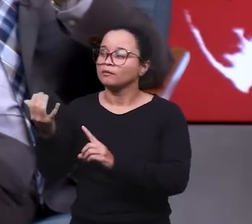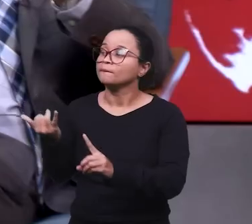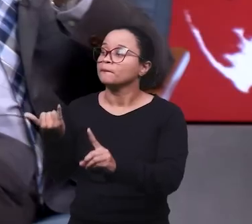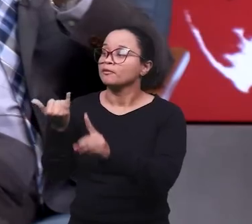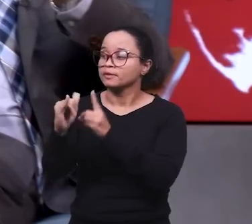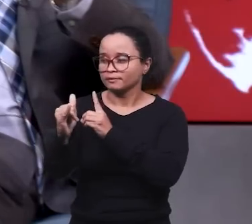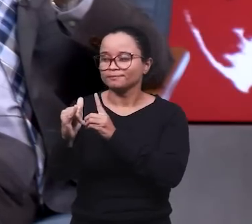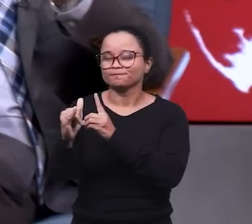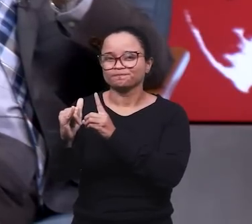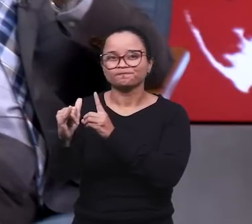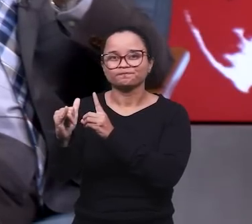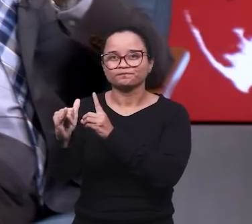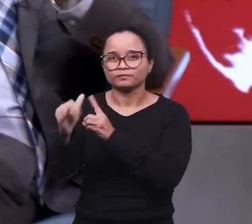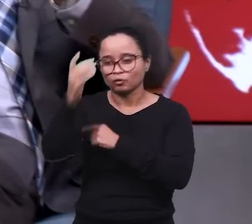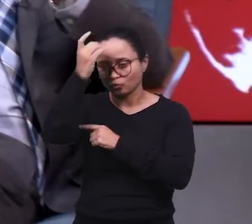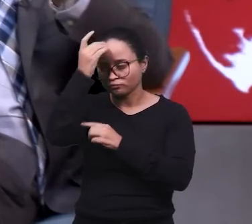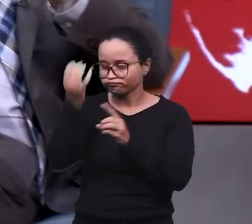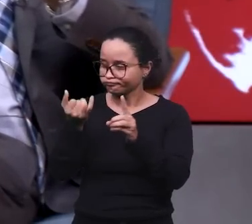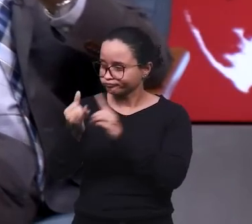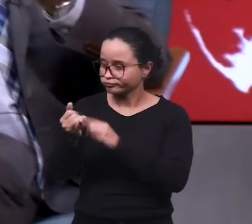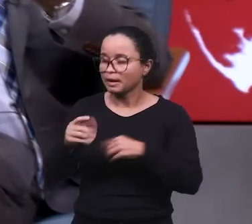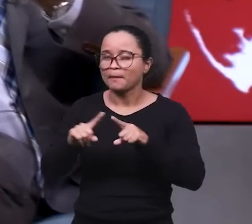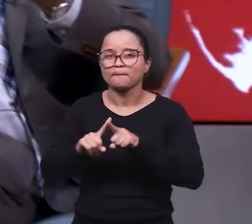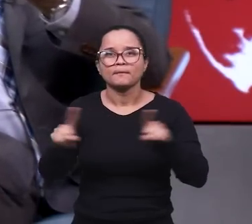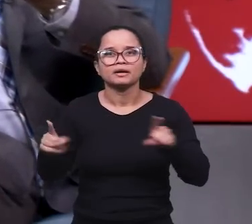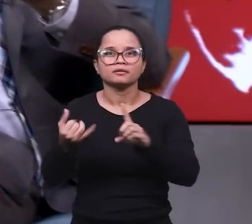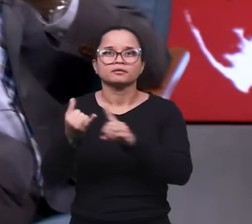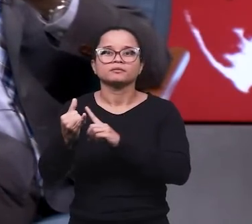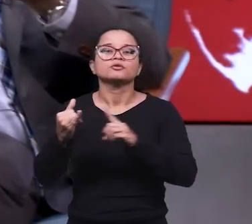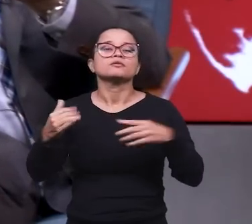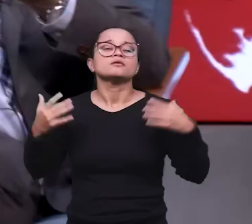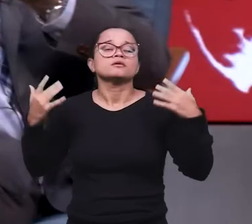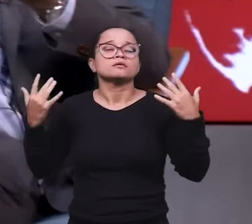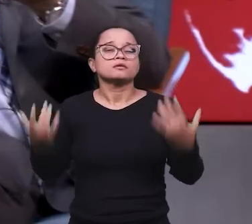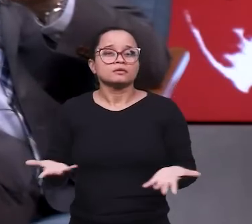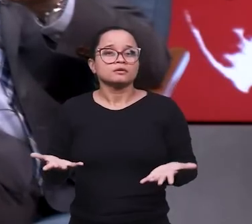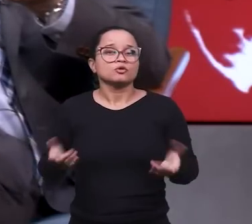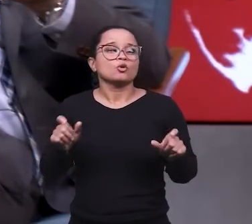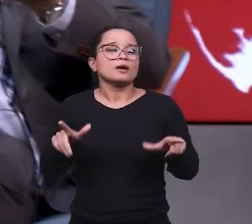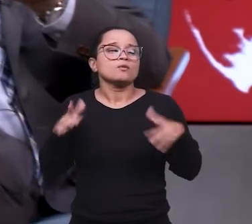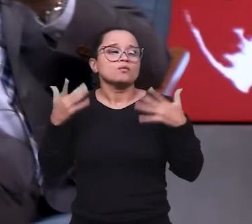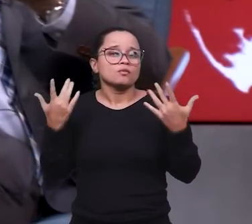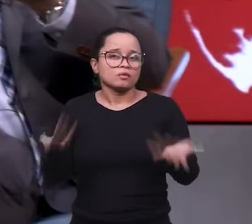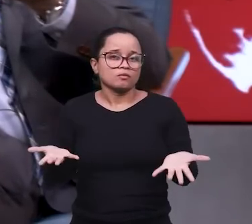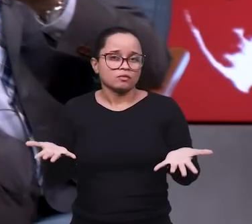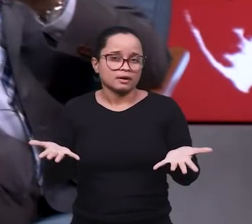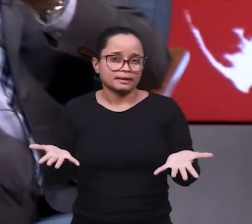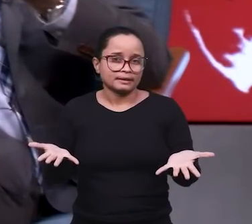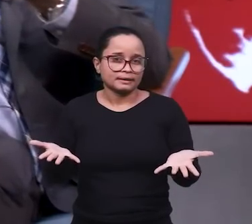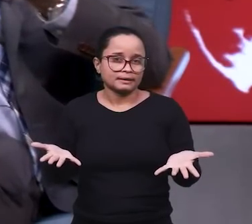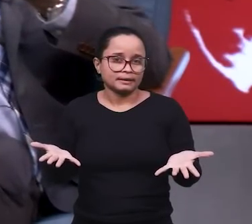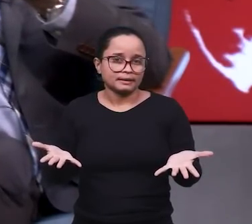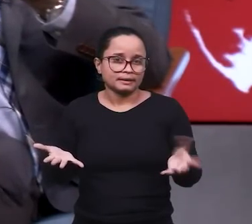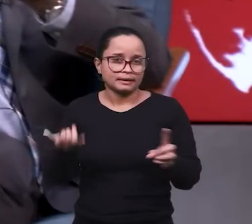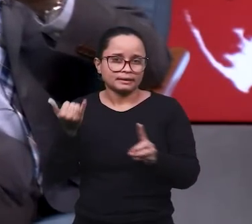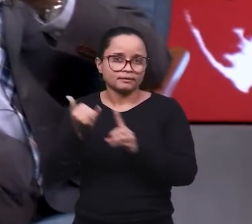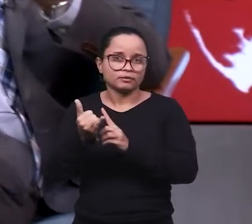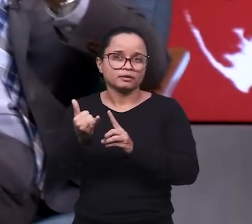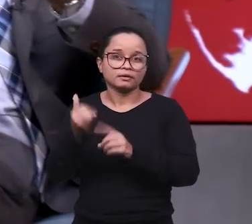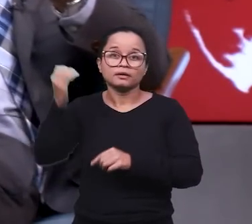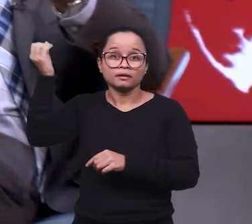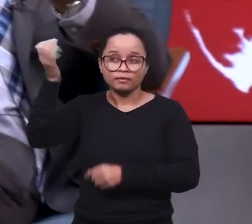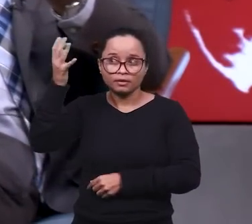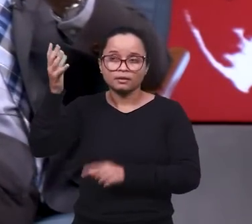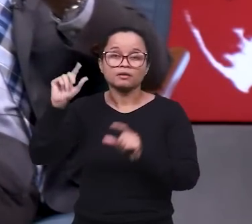por profecia. Ora, mas a profecia provém de quem? Quem gera a profecia?